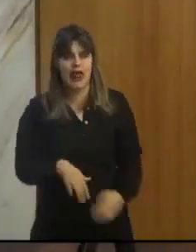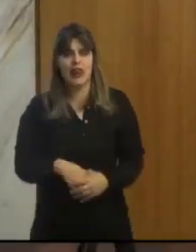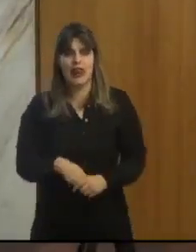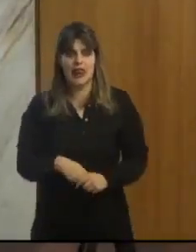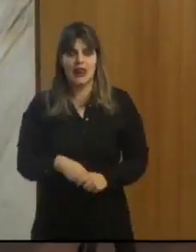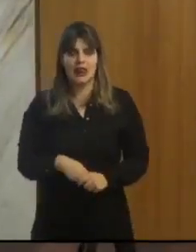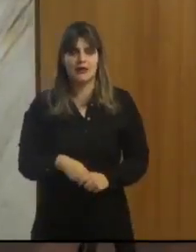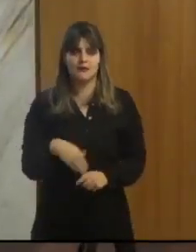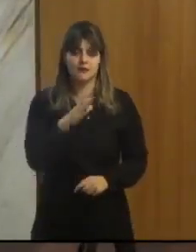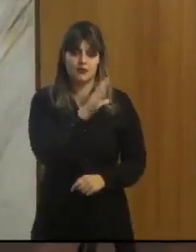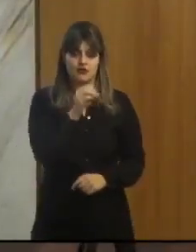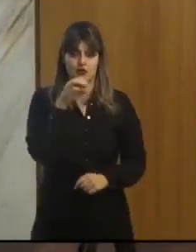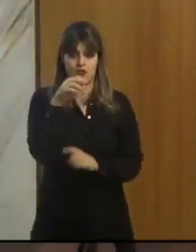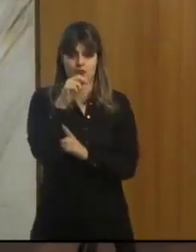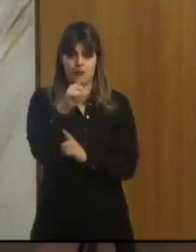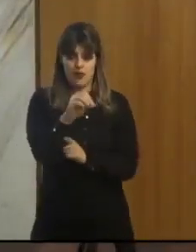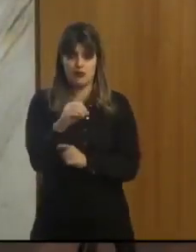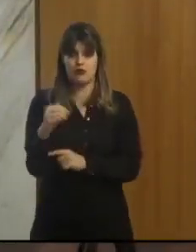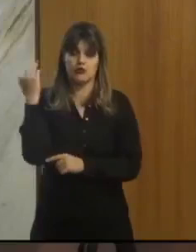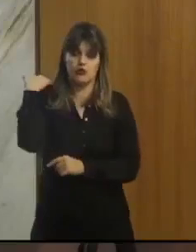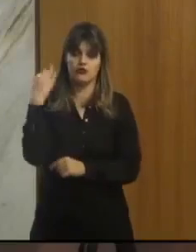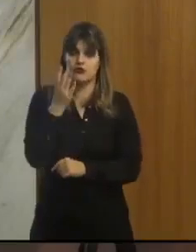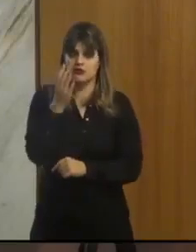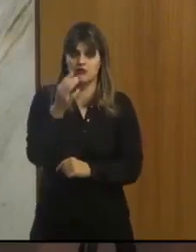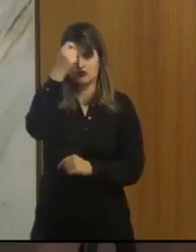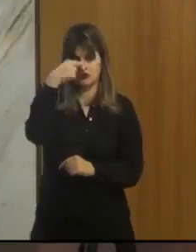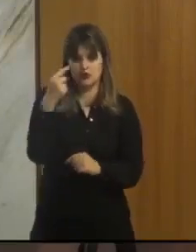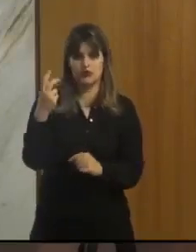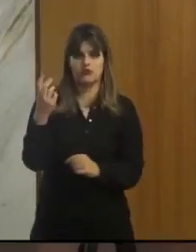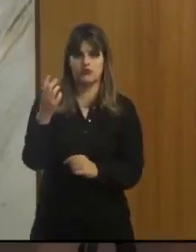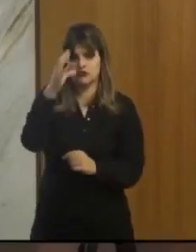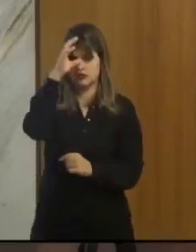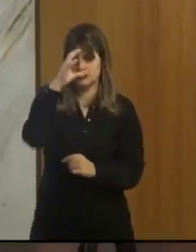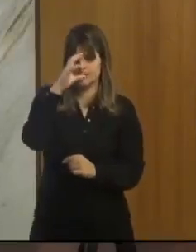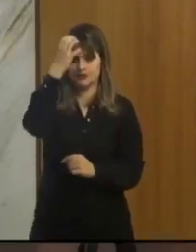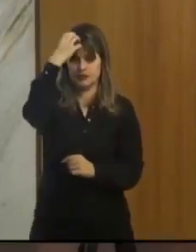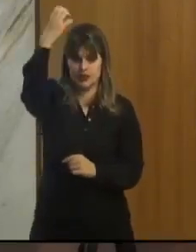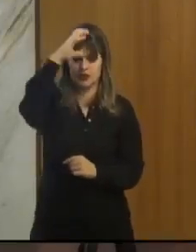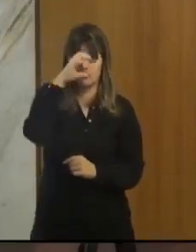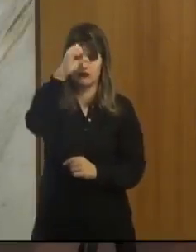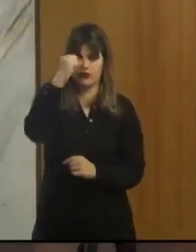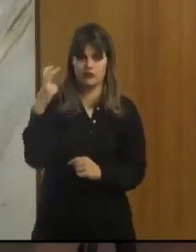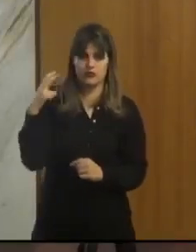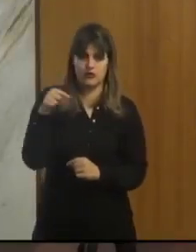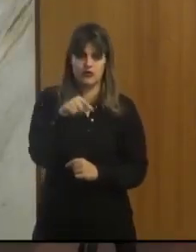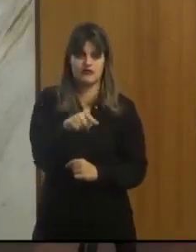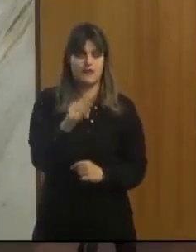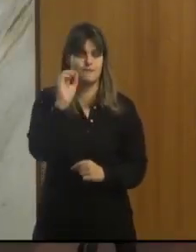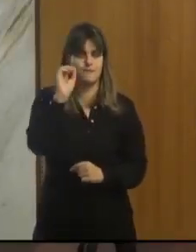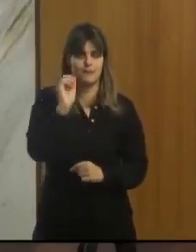sendo que João Paulo Oliveira Costa, no livro Episódios da Monarquia Portuguesa, diz claramente que esta é a primeira